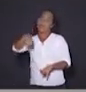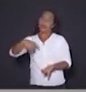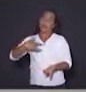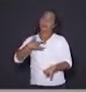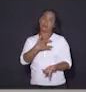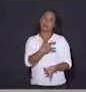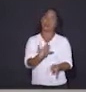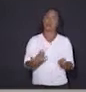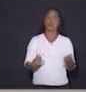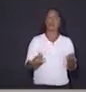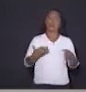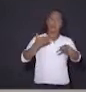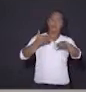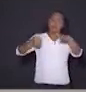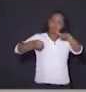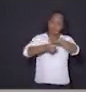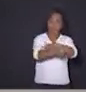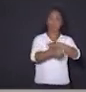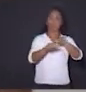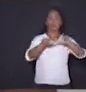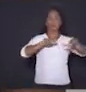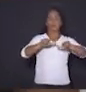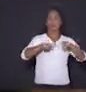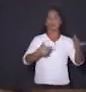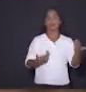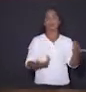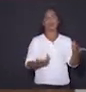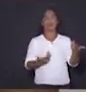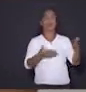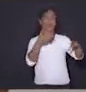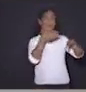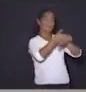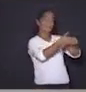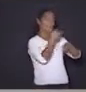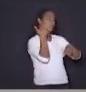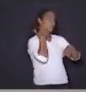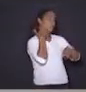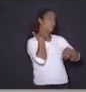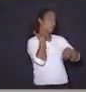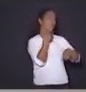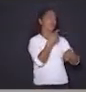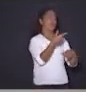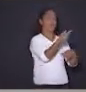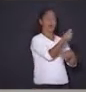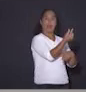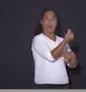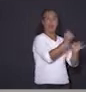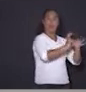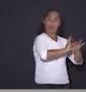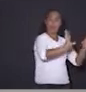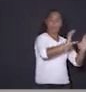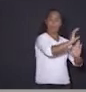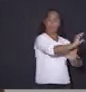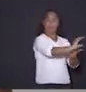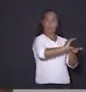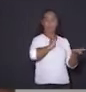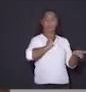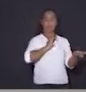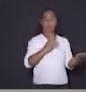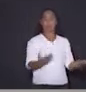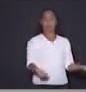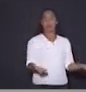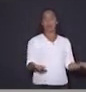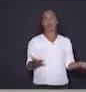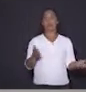emprego ou não em você conseguir crédito no banco ou não cada vez mais essas novas empresas né que mexem com tecnologia